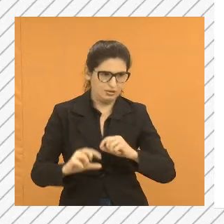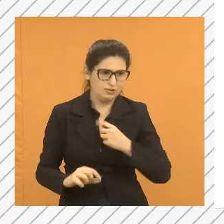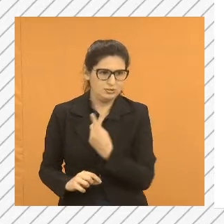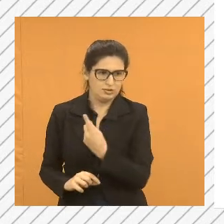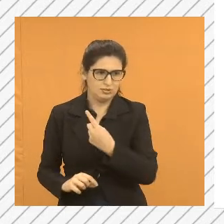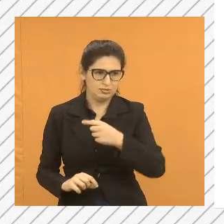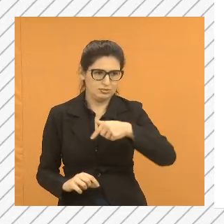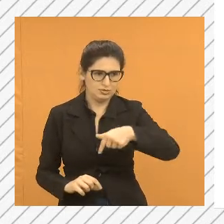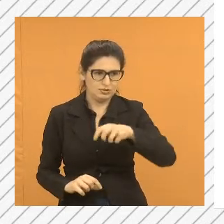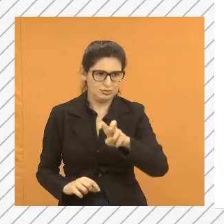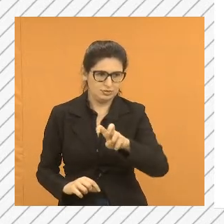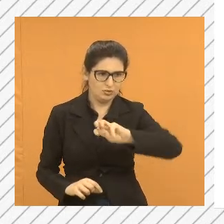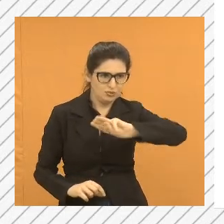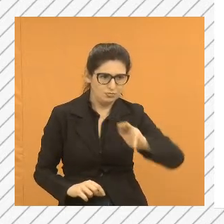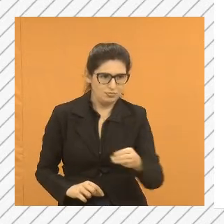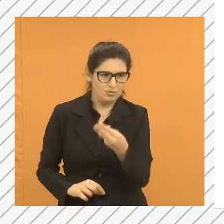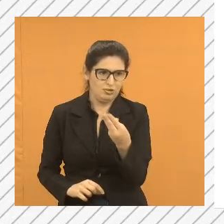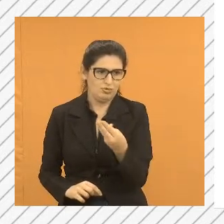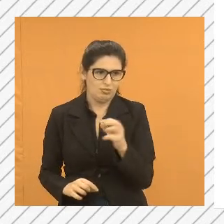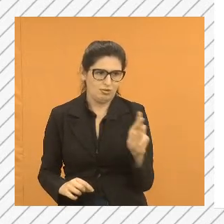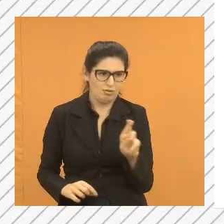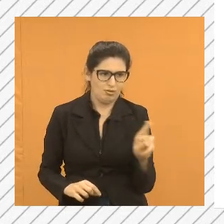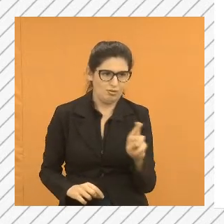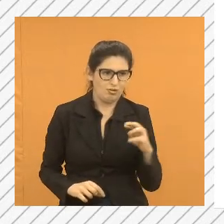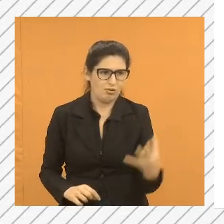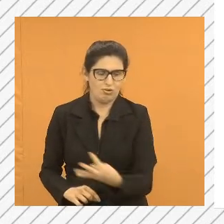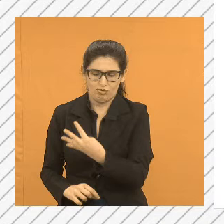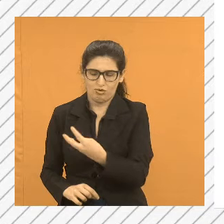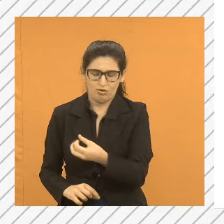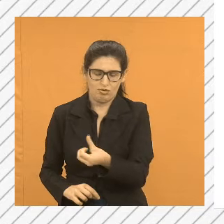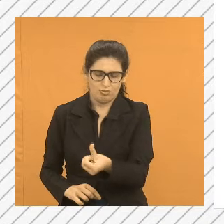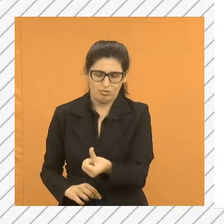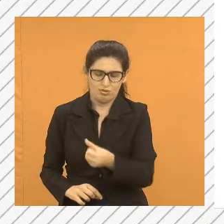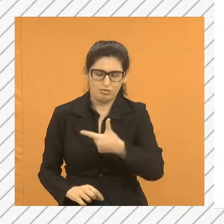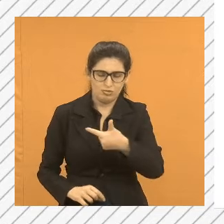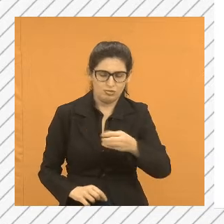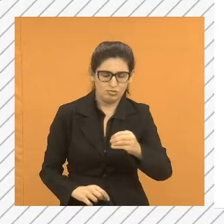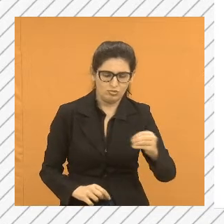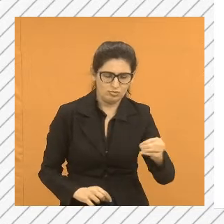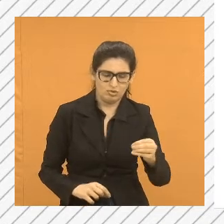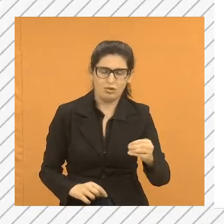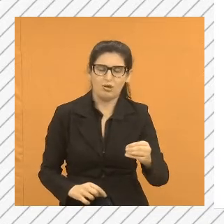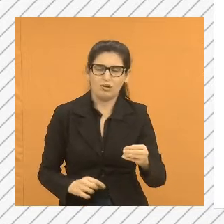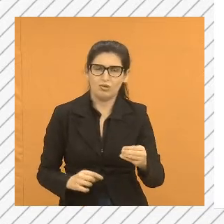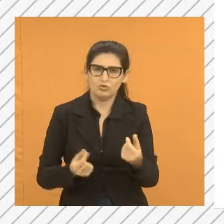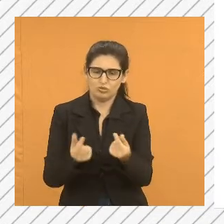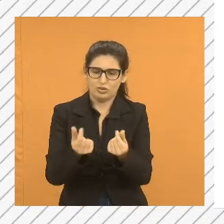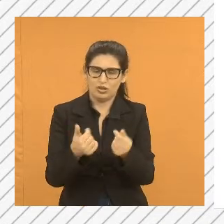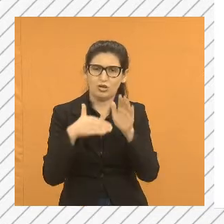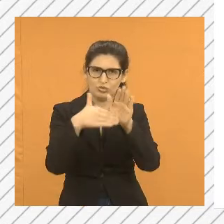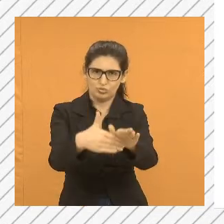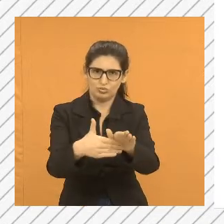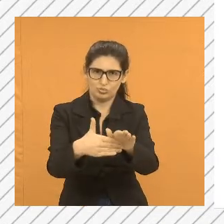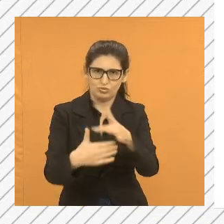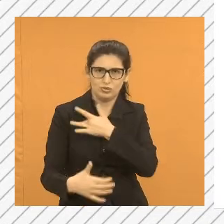milhões de reais. E 46.200 foram aplicados na saúde. Nós estamos falando de